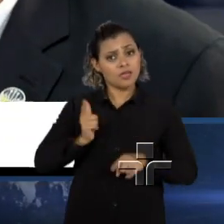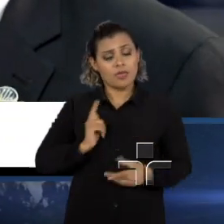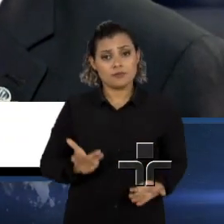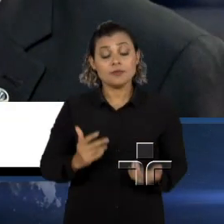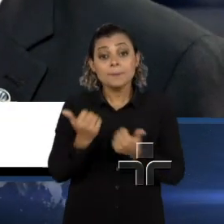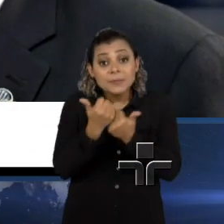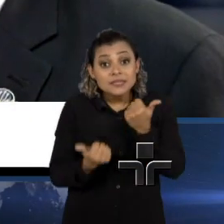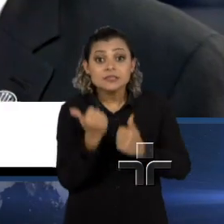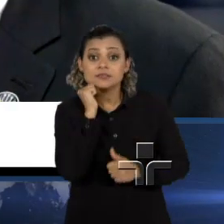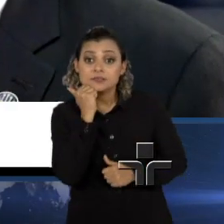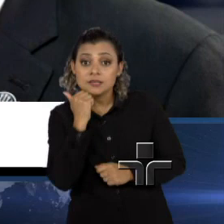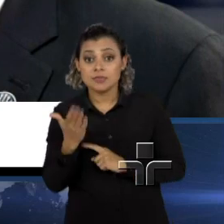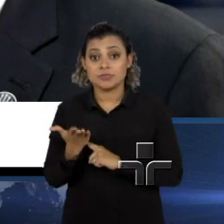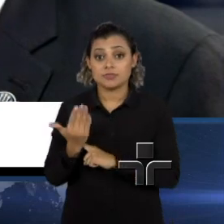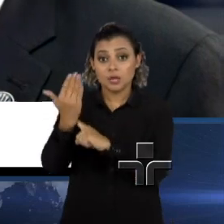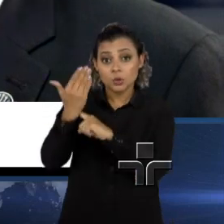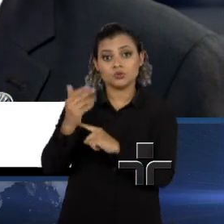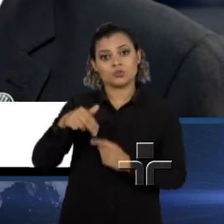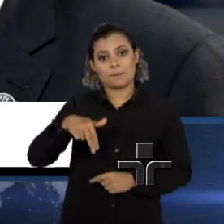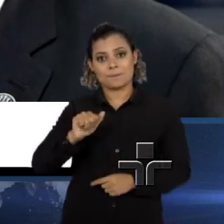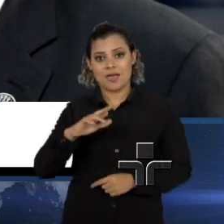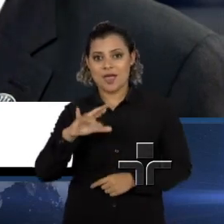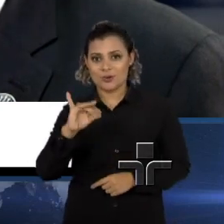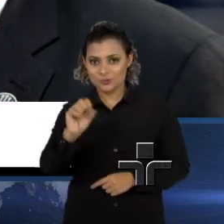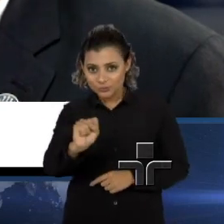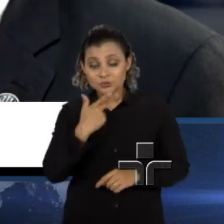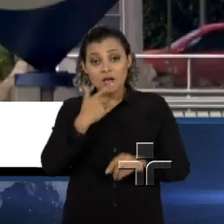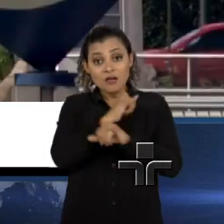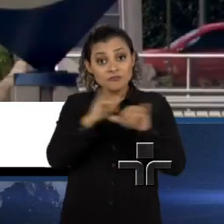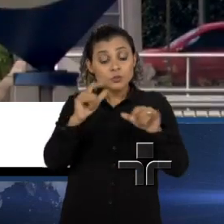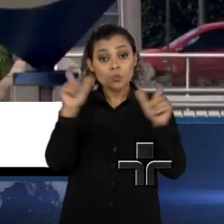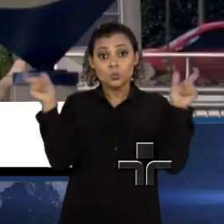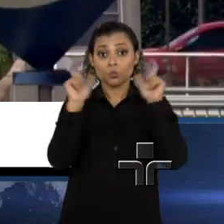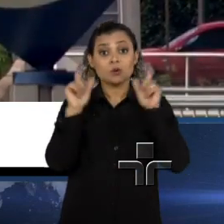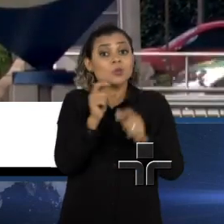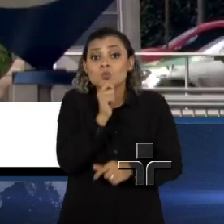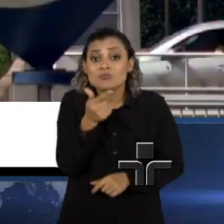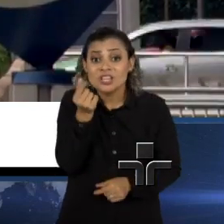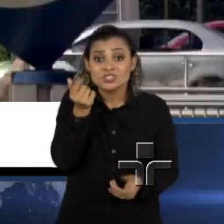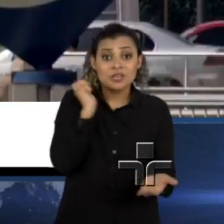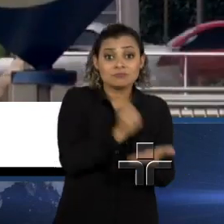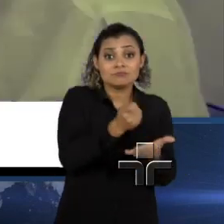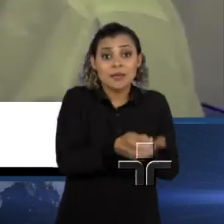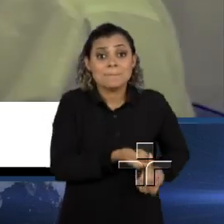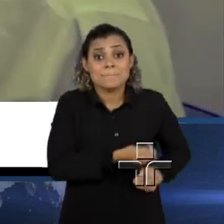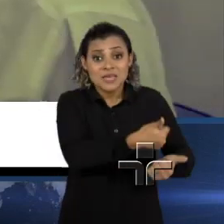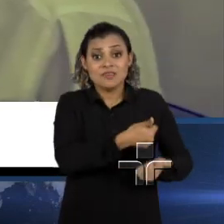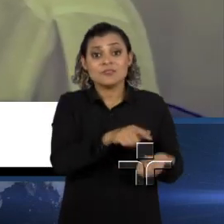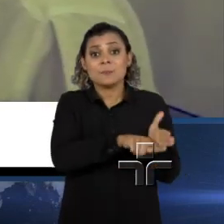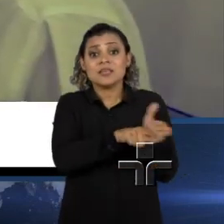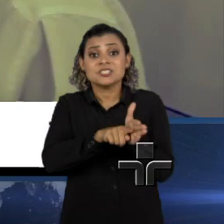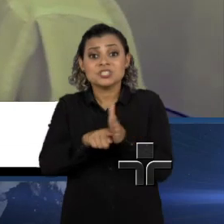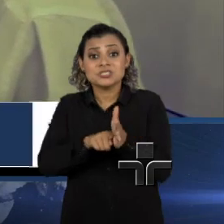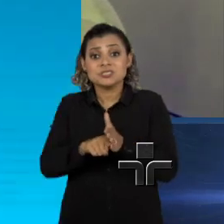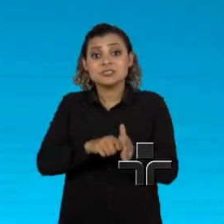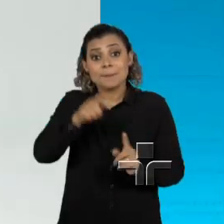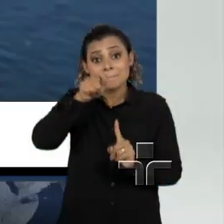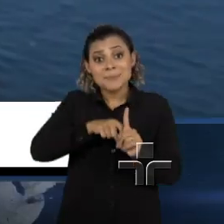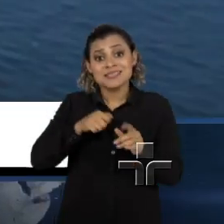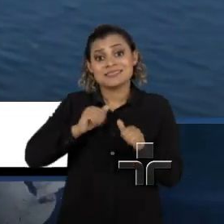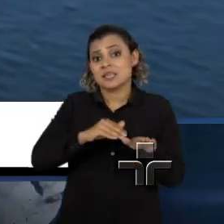da Ciência e Tecnologia, Marcos Pontes, alerta para o fim dos recursos para bolsas de pesquisas a partir de